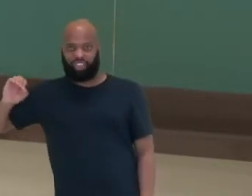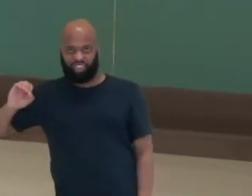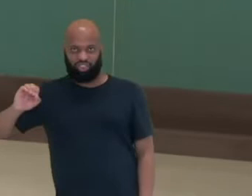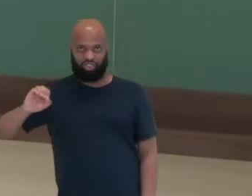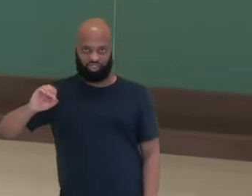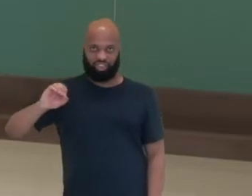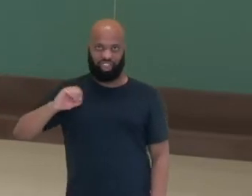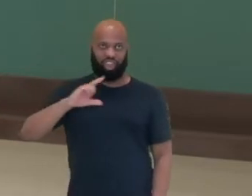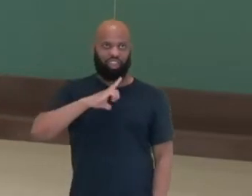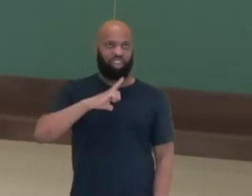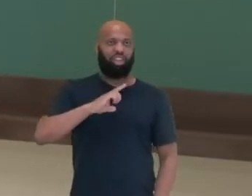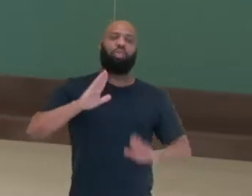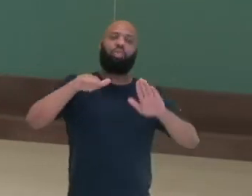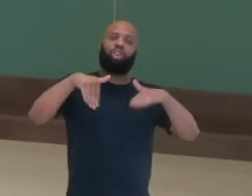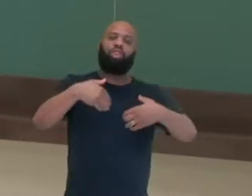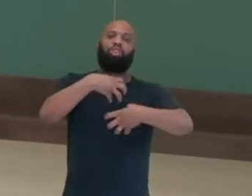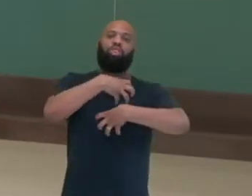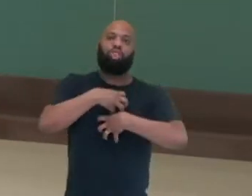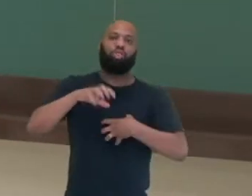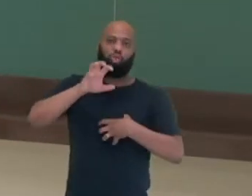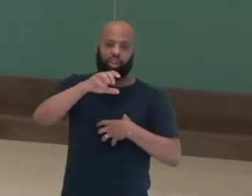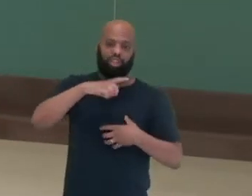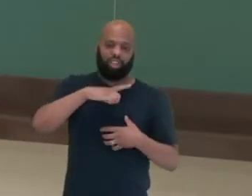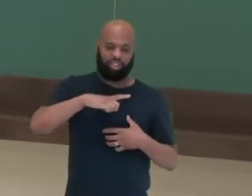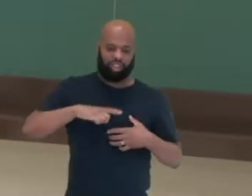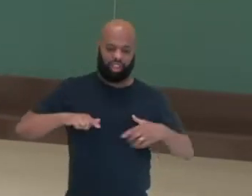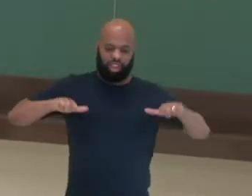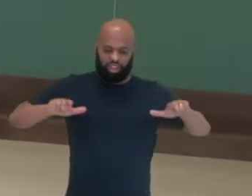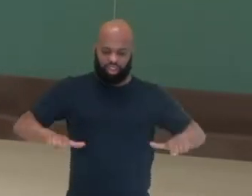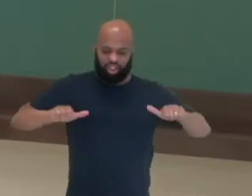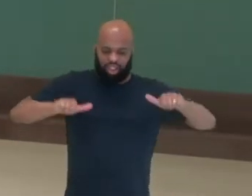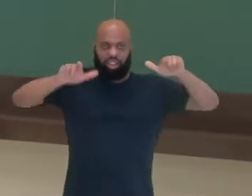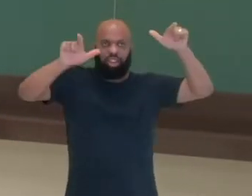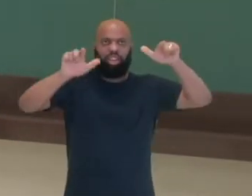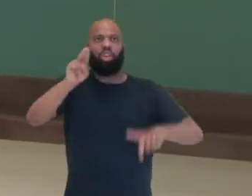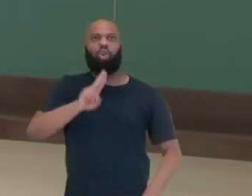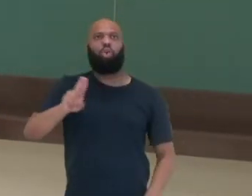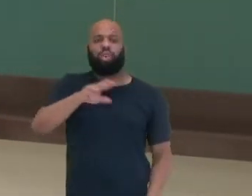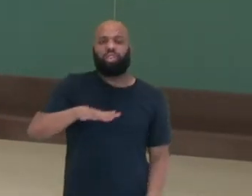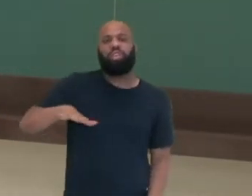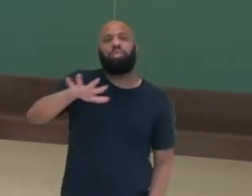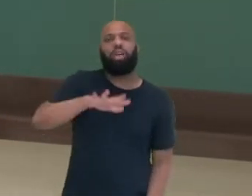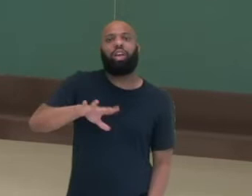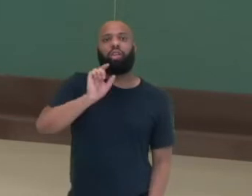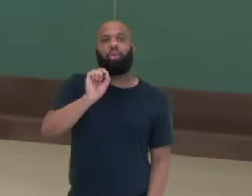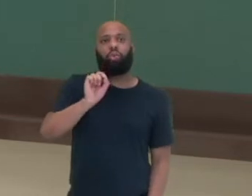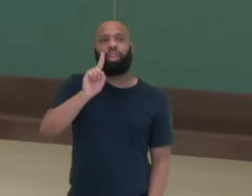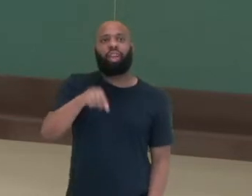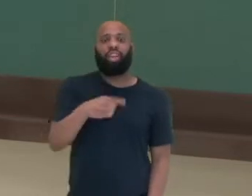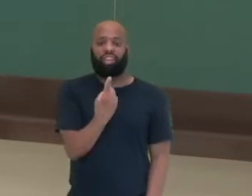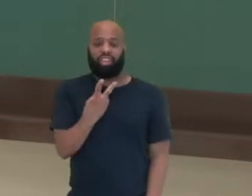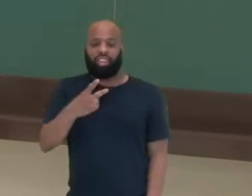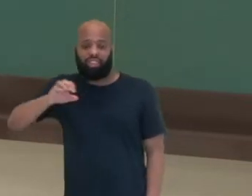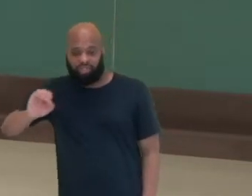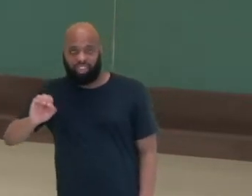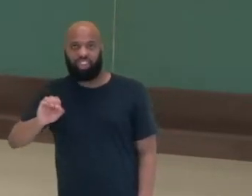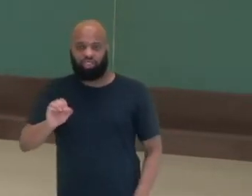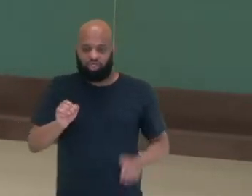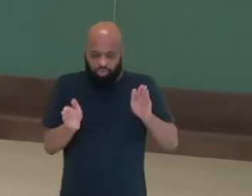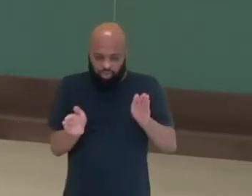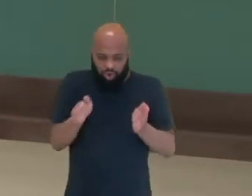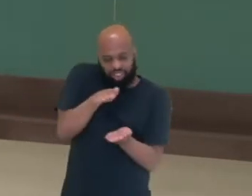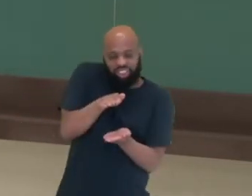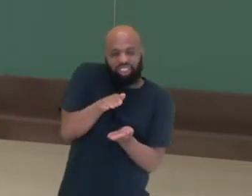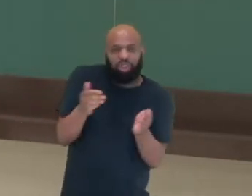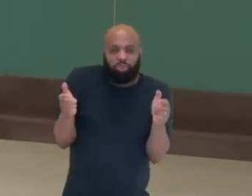tá? Assim, esse empilhamento ali ocupa, né, um espaço correspondente a 120 bloquinhos. Então,